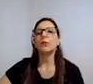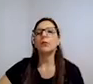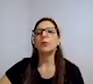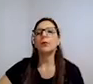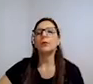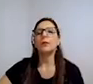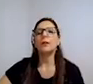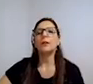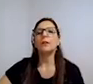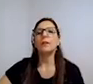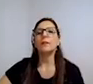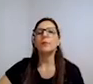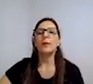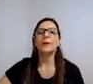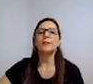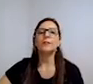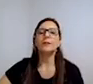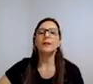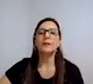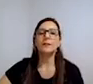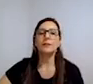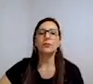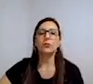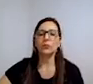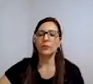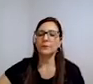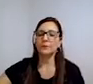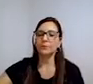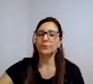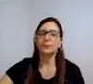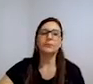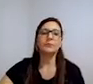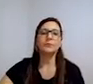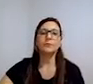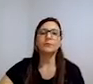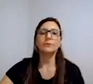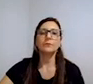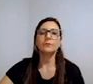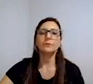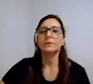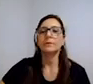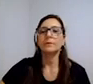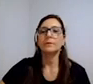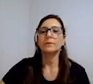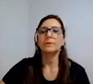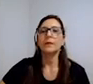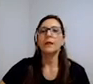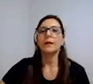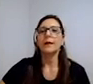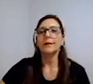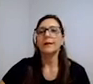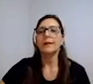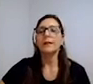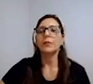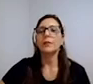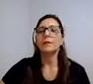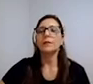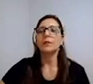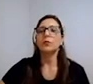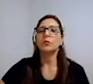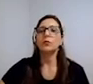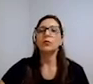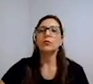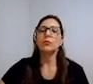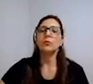o sarcômero, que faz parte dessa estrutura. A carne